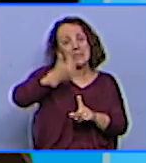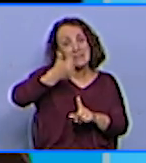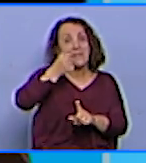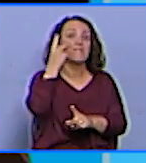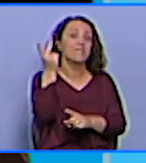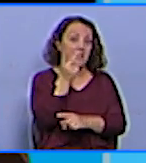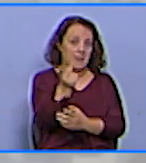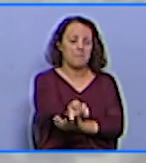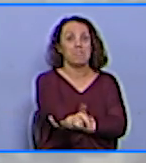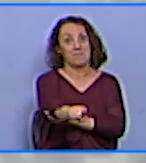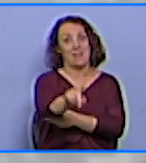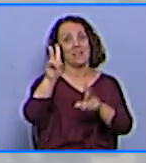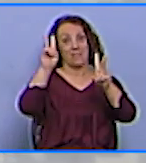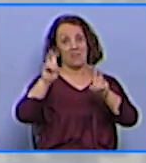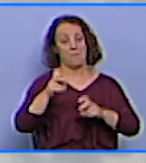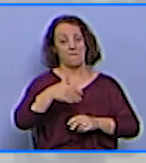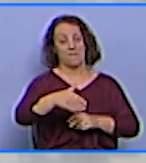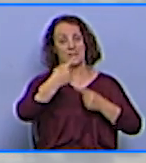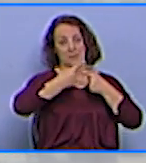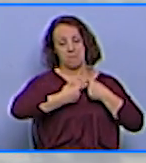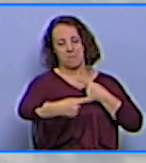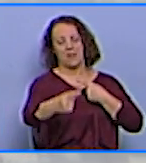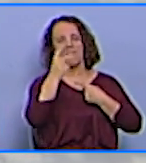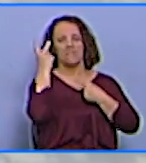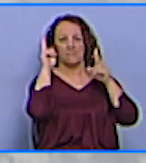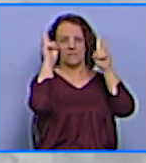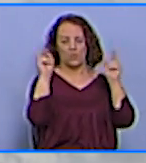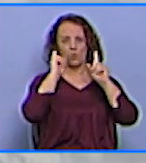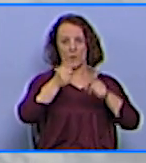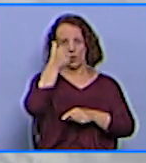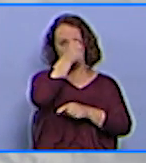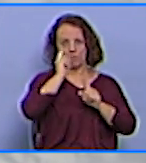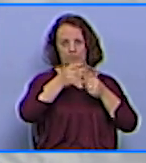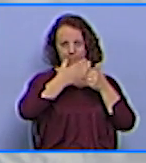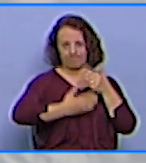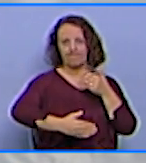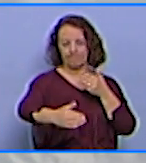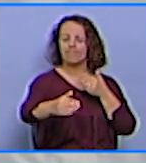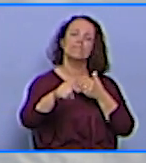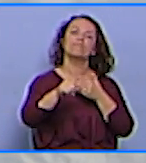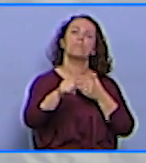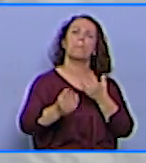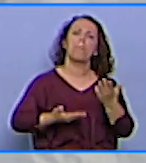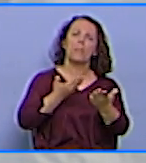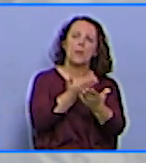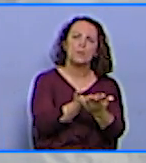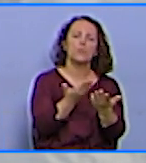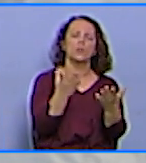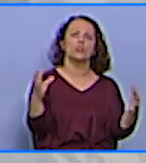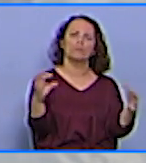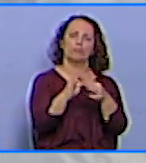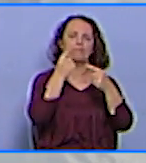E é de facto esse o tema que é proposto para esta Semana da Vida, que decorre a partir de domingo, cujas propostas se